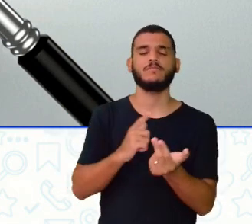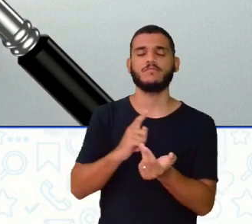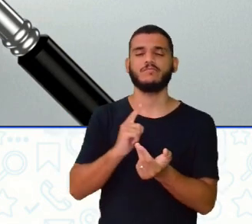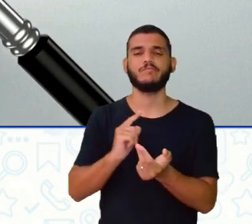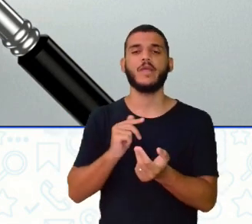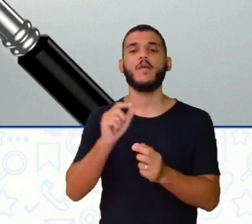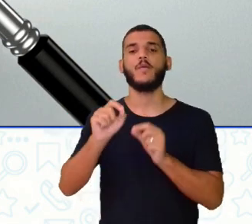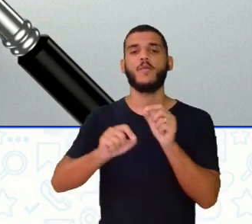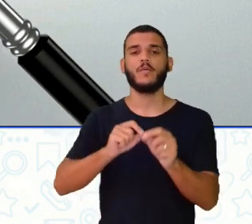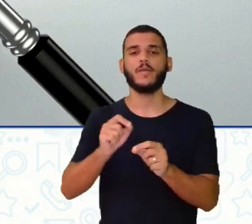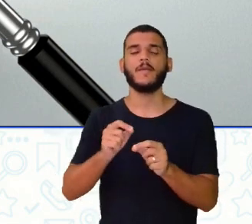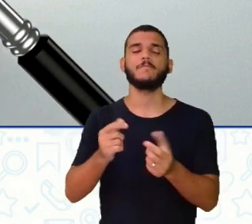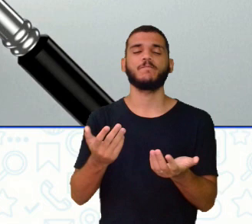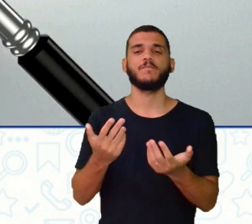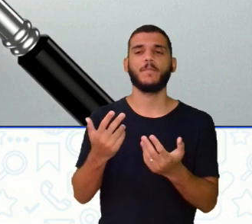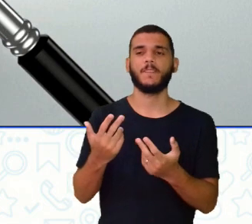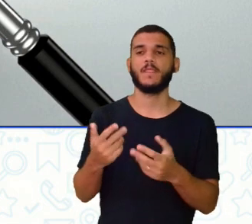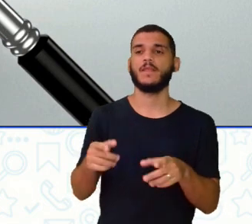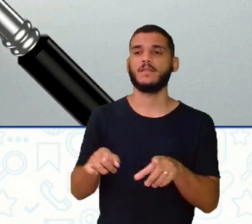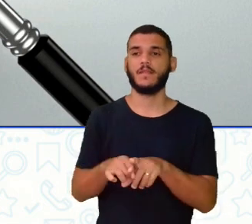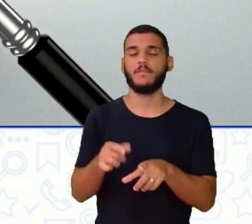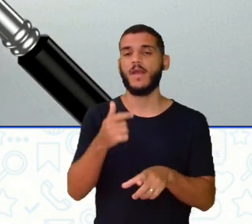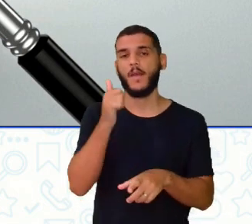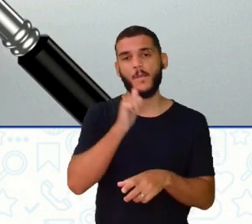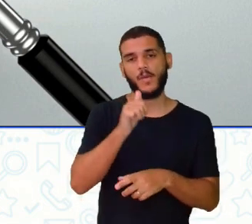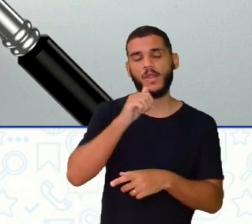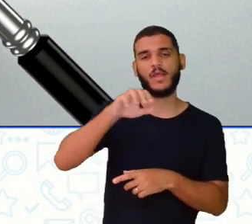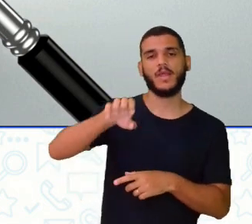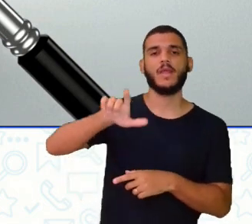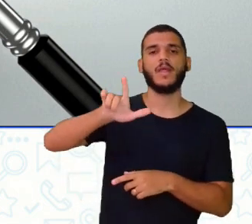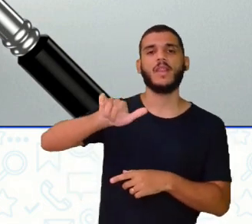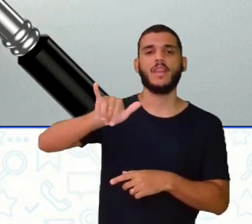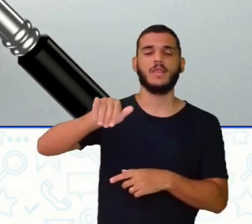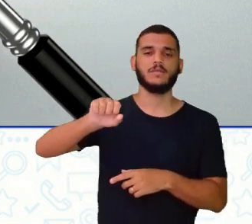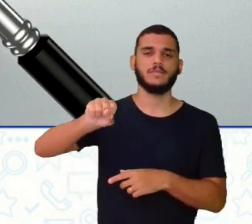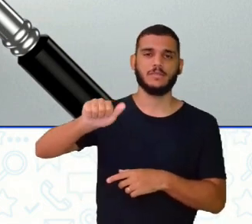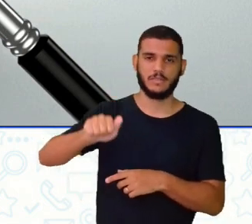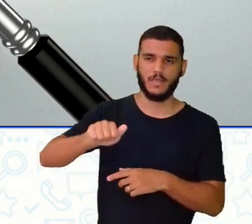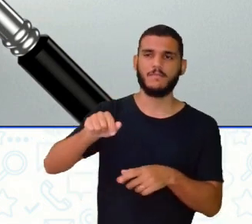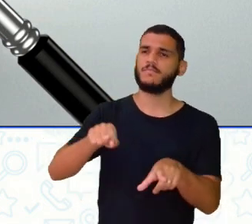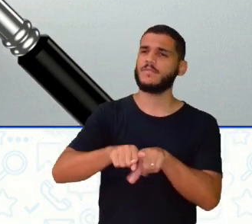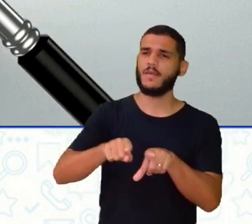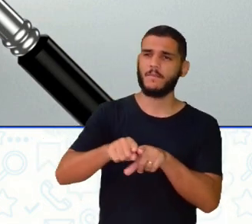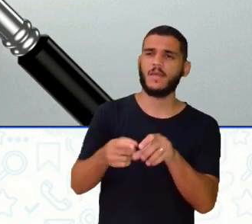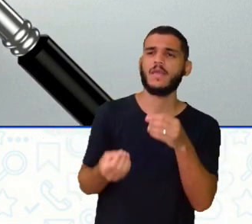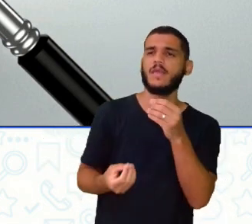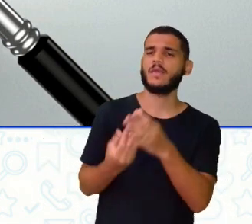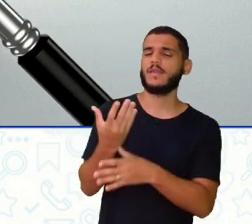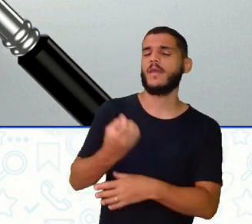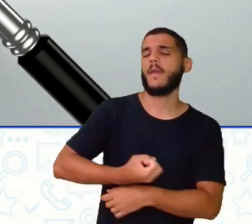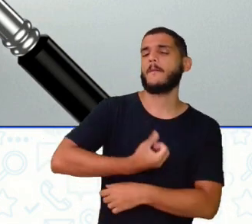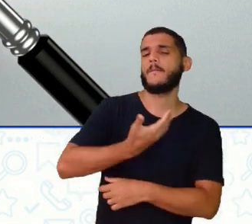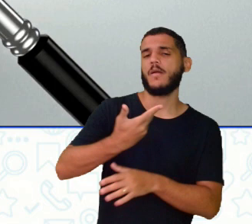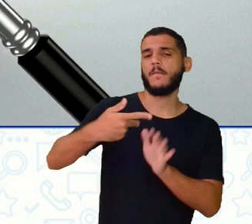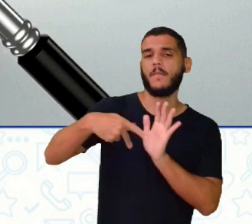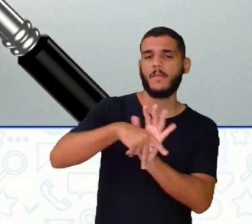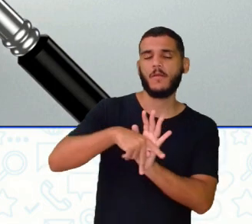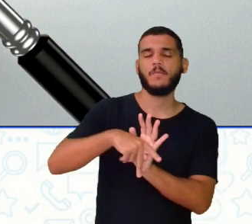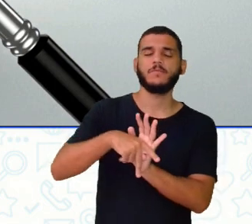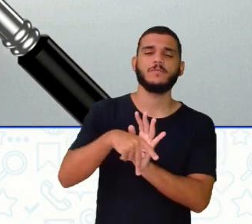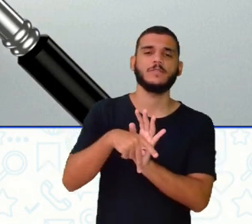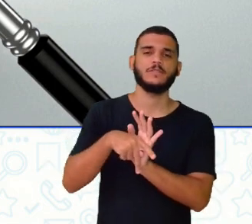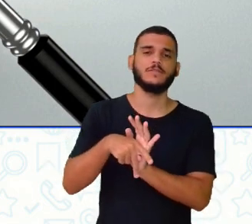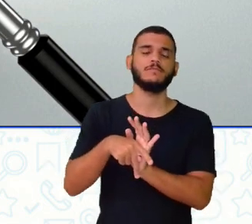não é? E aí eu trago para vocês também Elisa Lucinda, não é? Que também cria poemas e